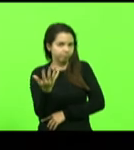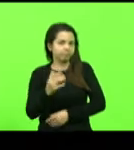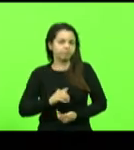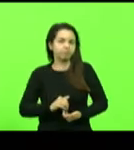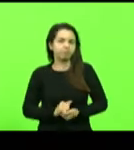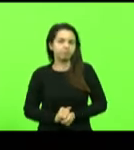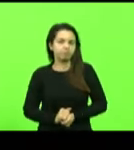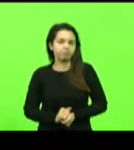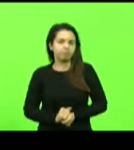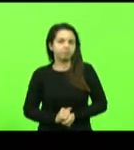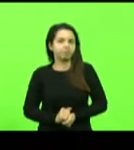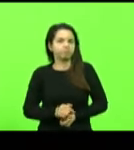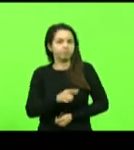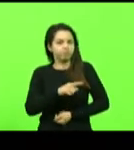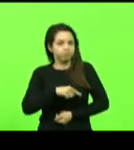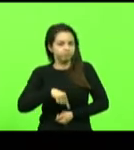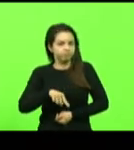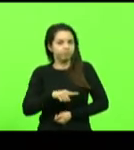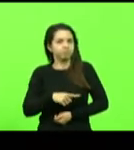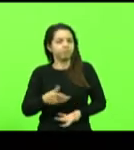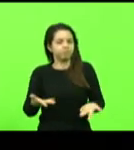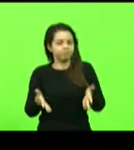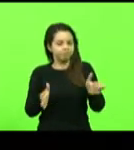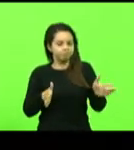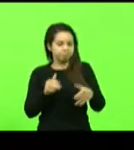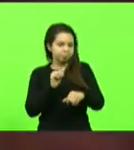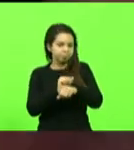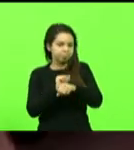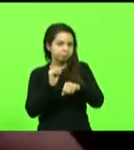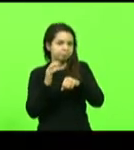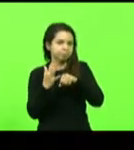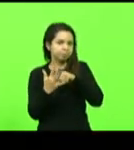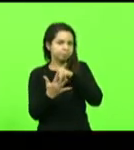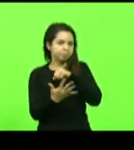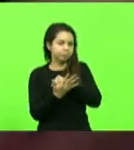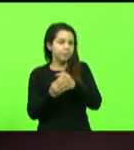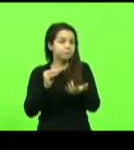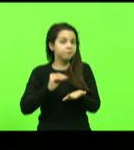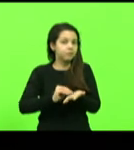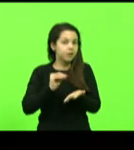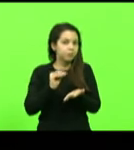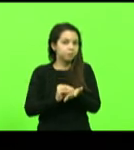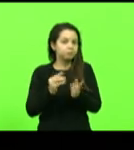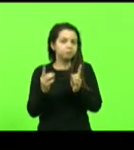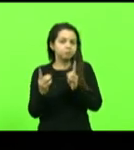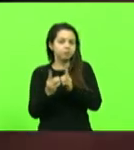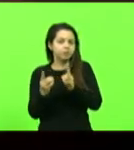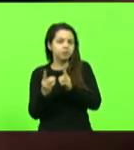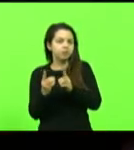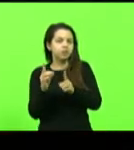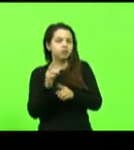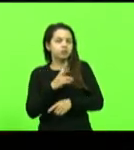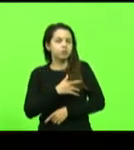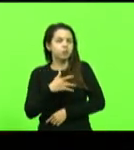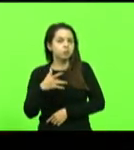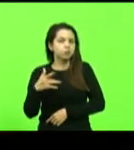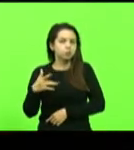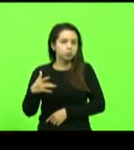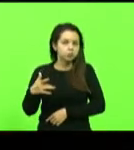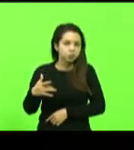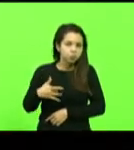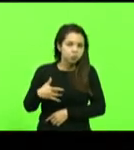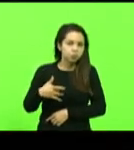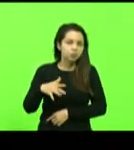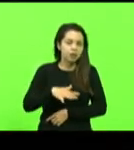com isso da pandemia, falta de assistência na saúde, na habitação, na área de